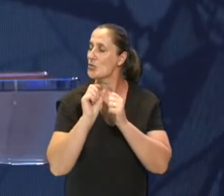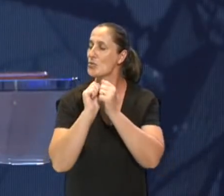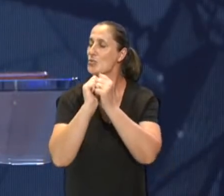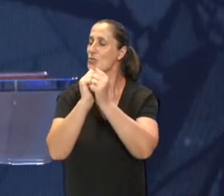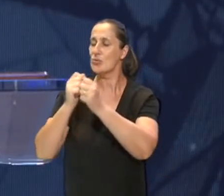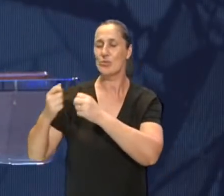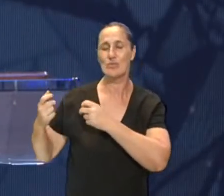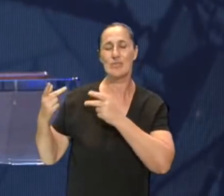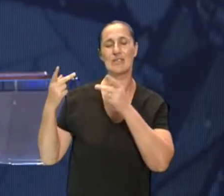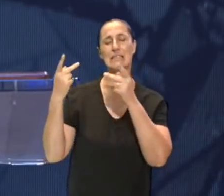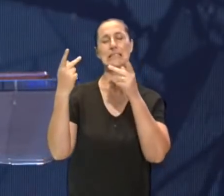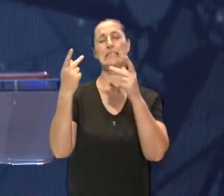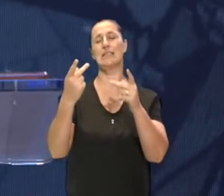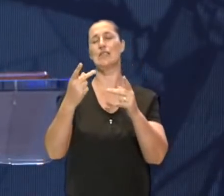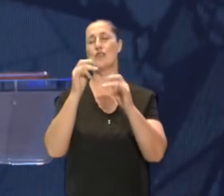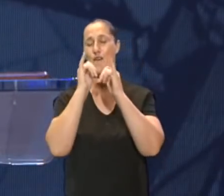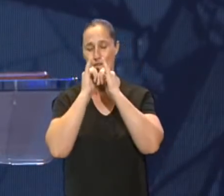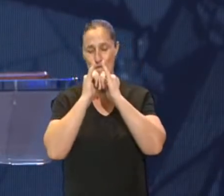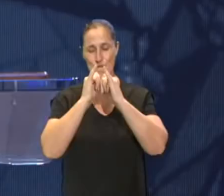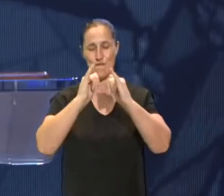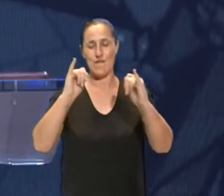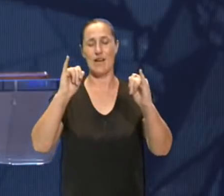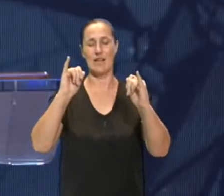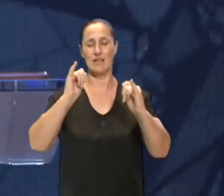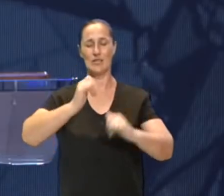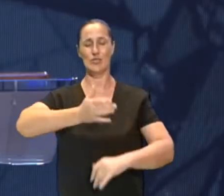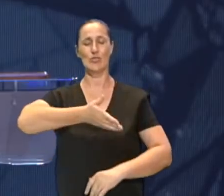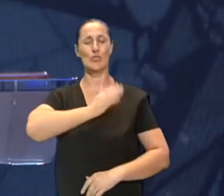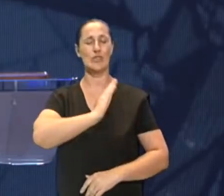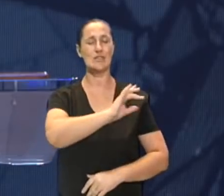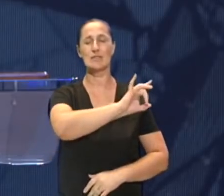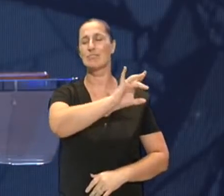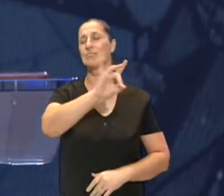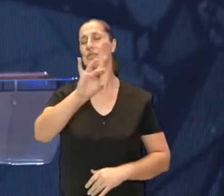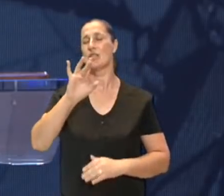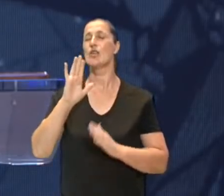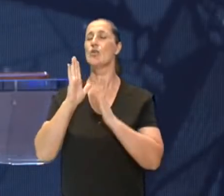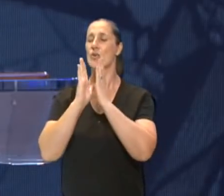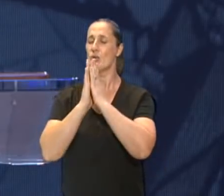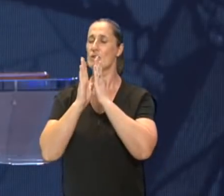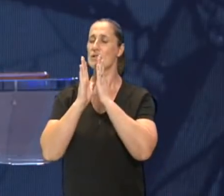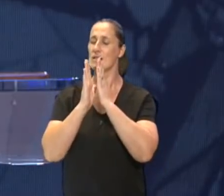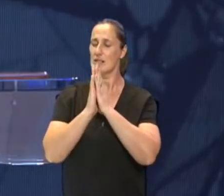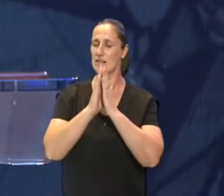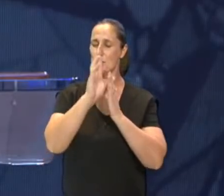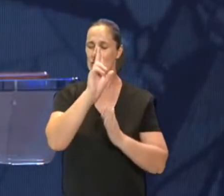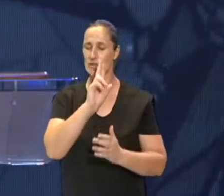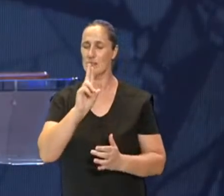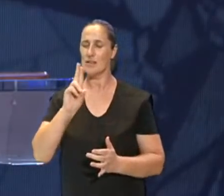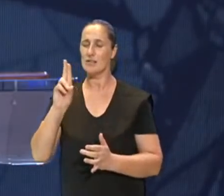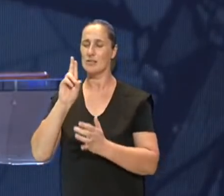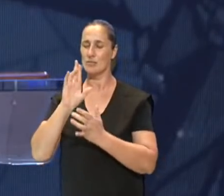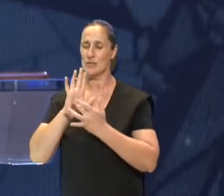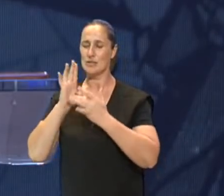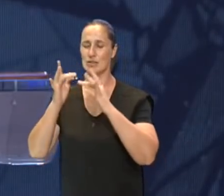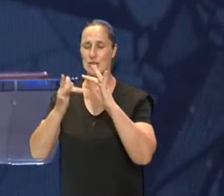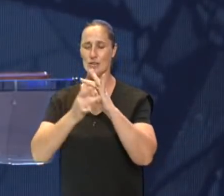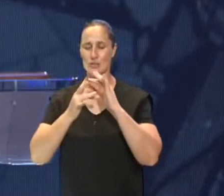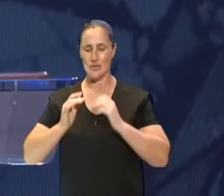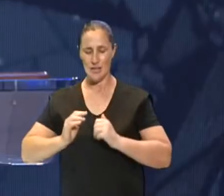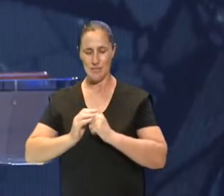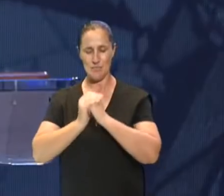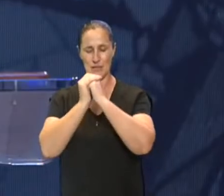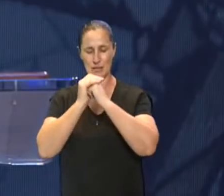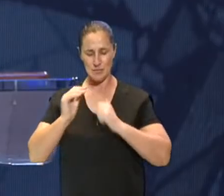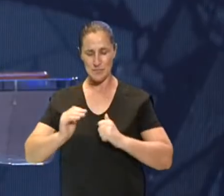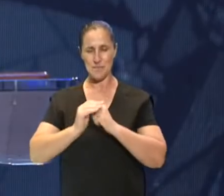nos visite, que o Senhor fale ao nosso coração. É a nossa oração em nome de Jesus. Amém